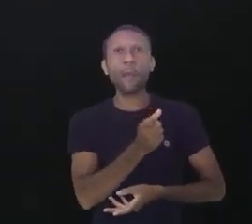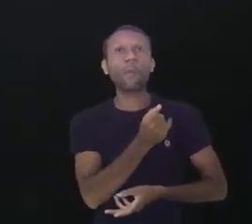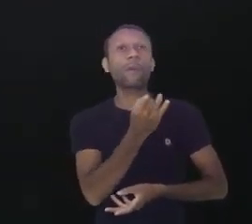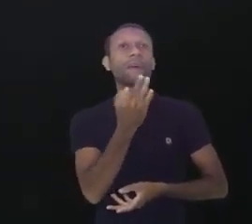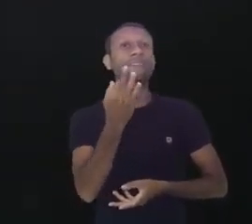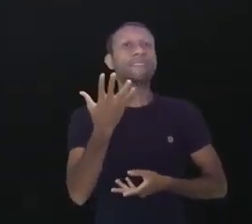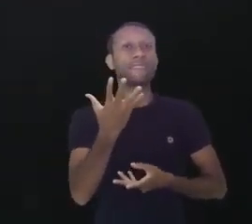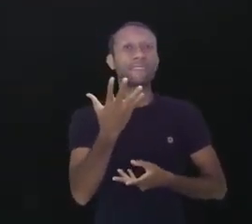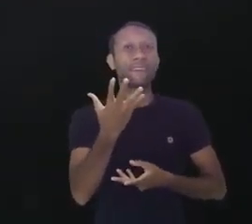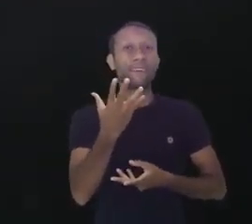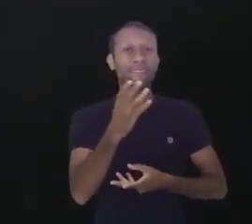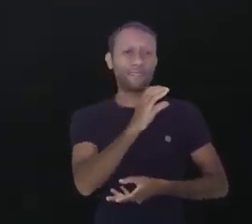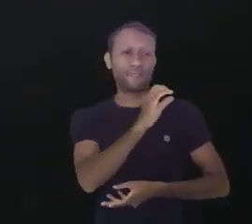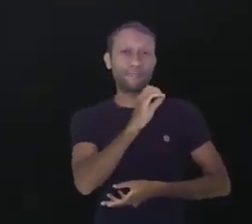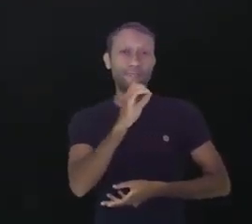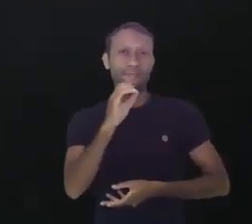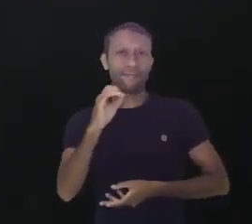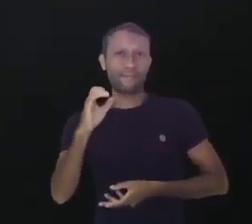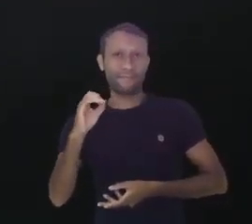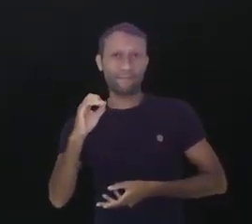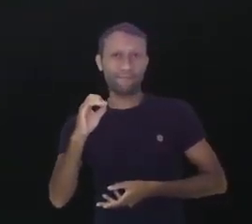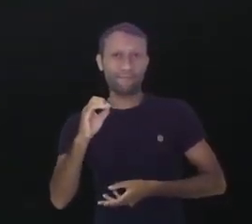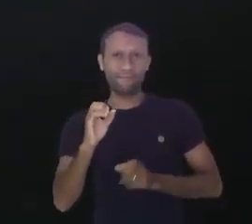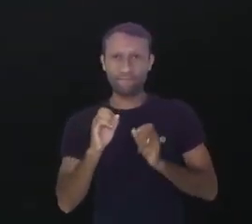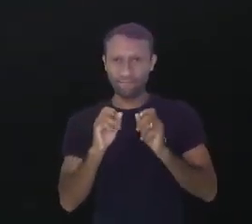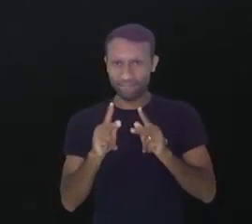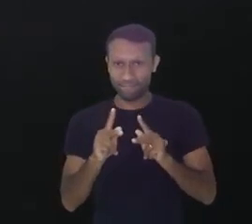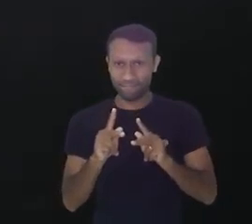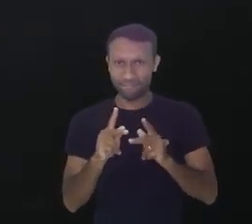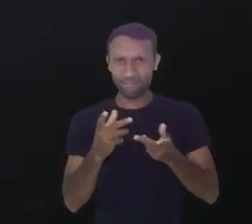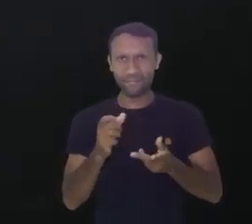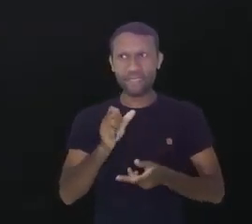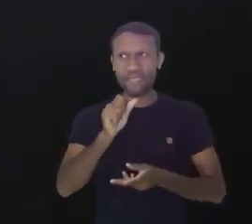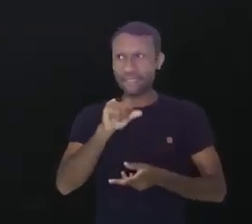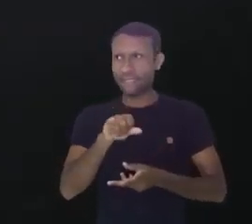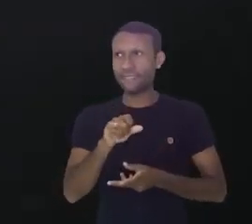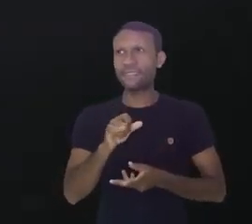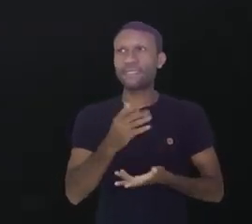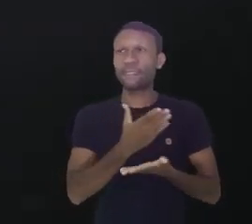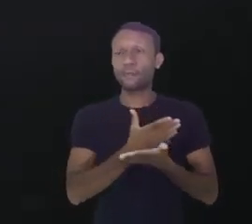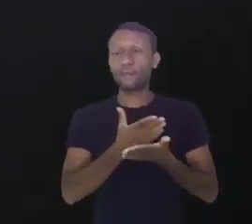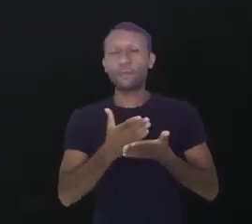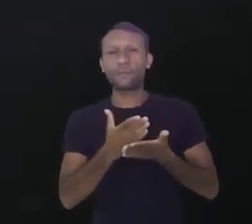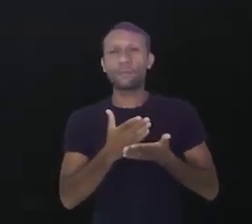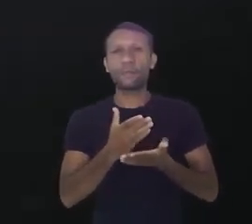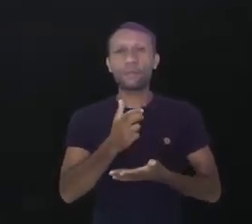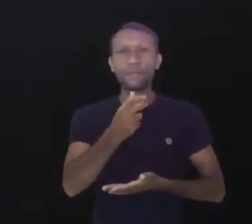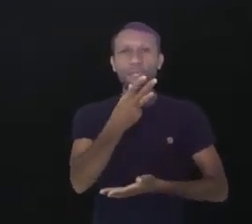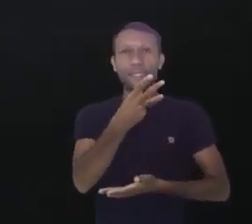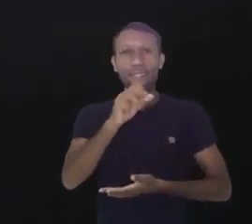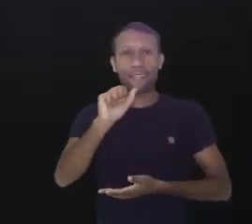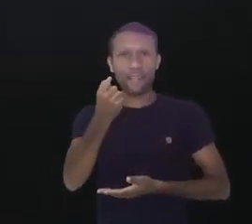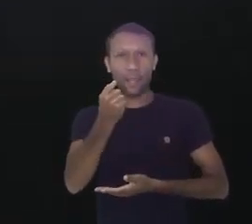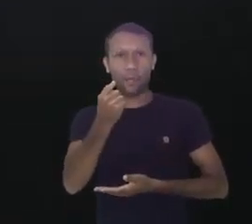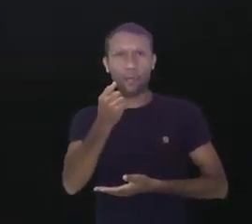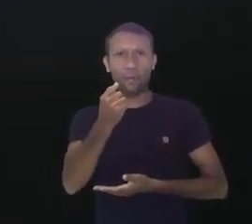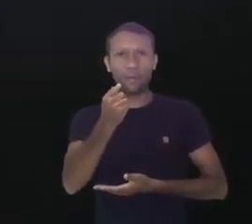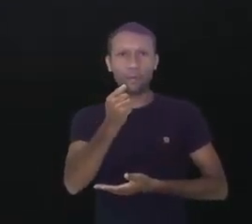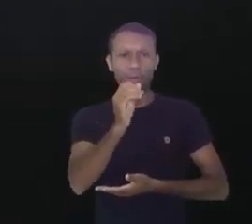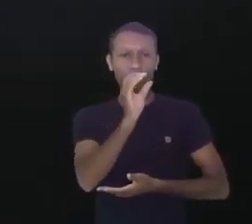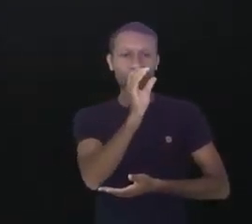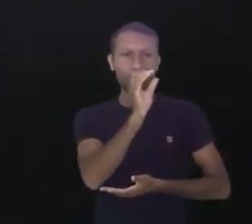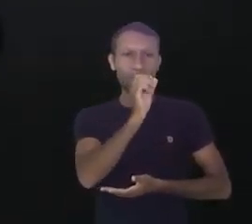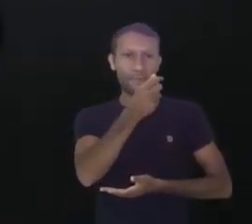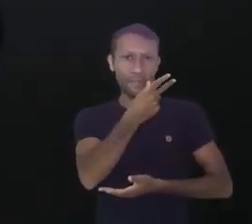a quantidade de casas decimais. Pelo fato então de esse número inicial possuir duas